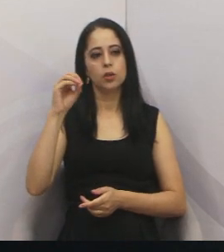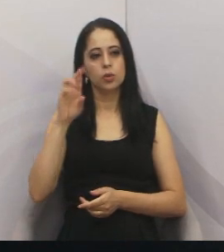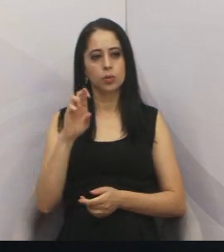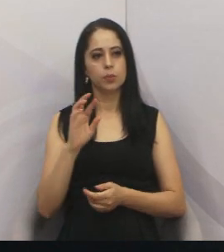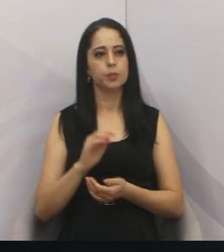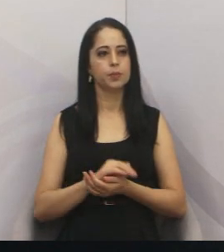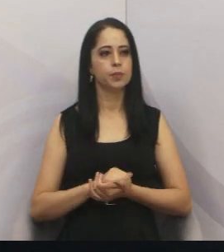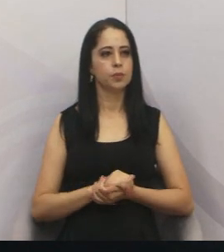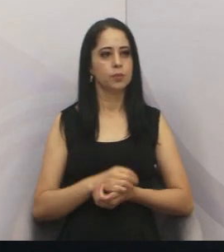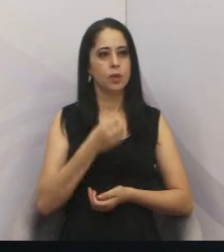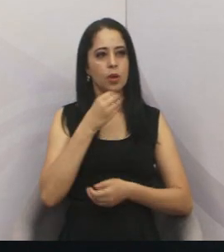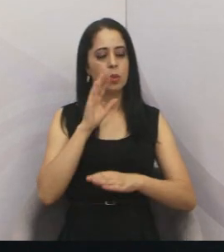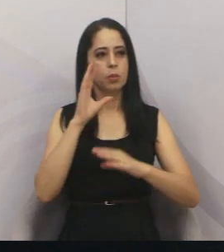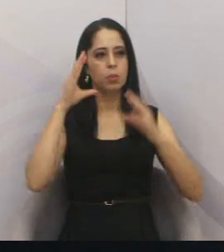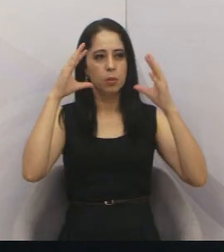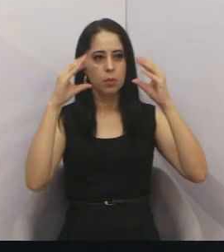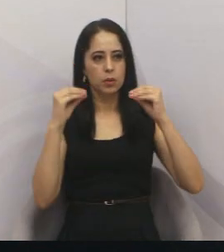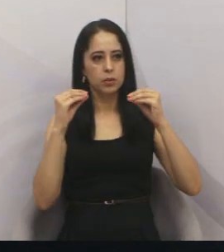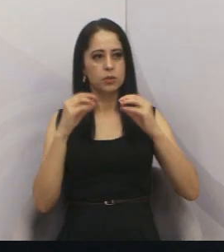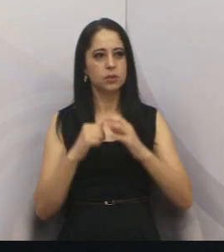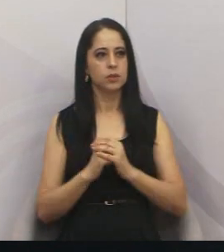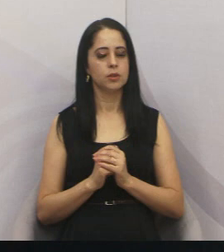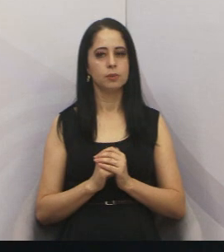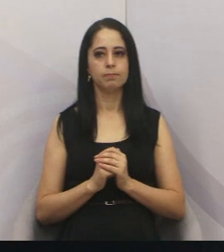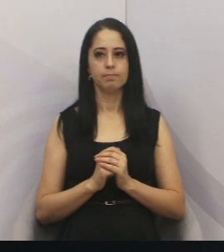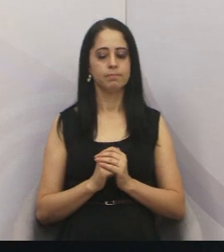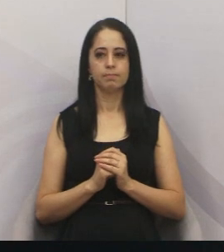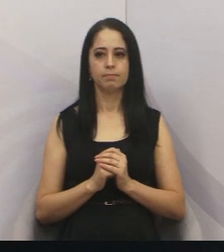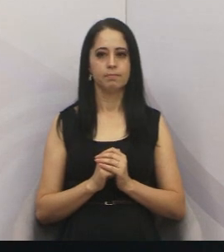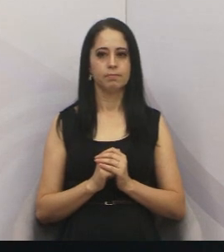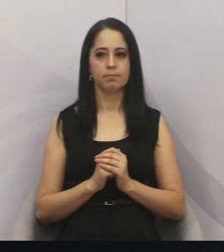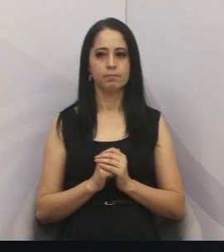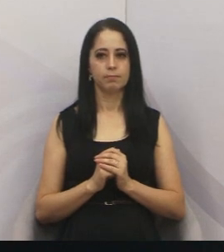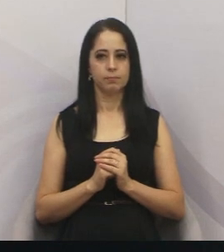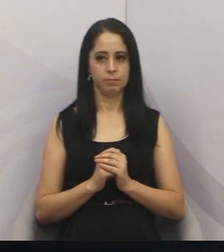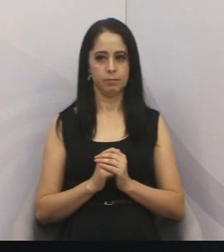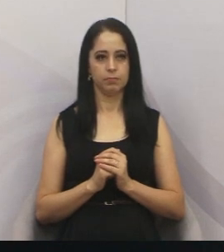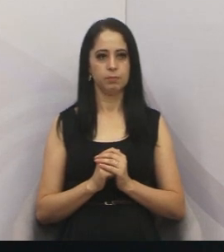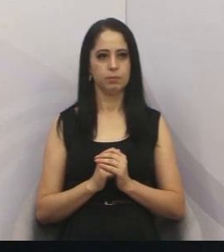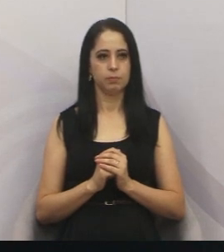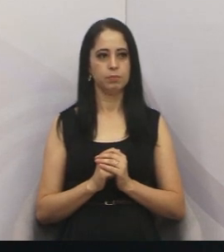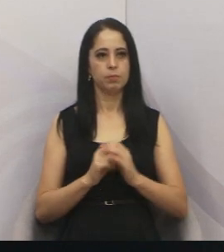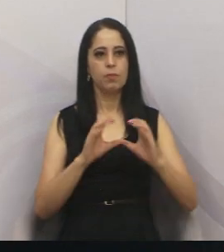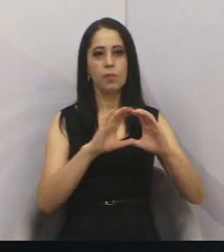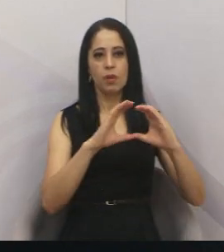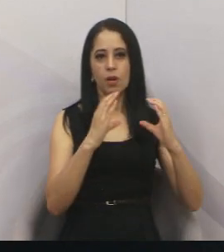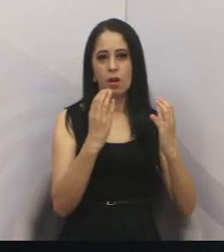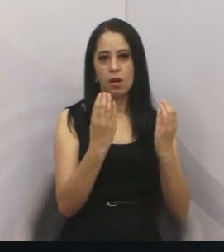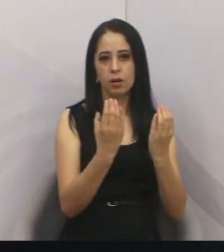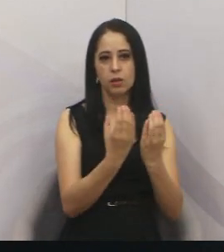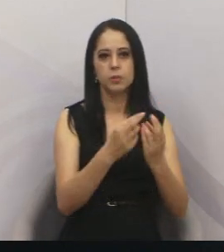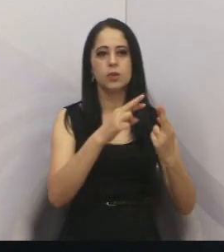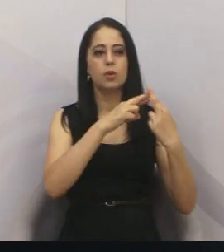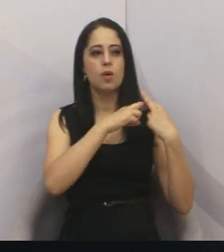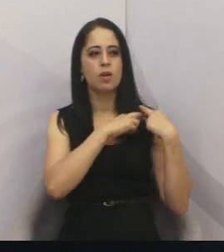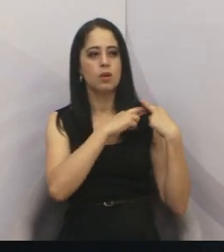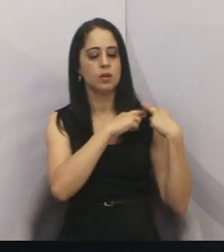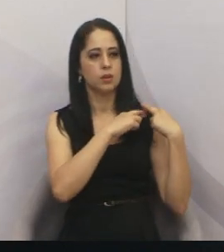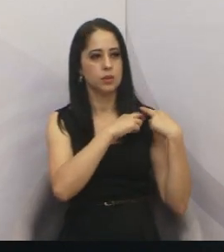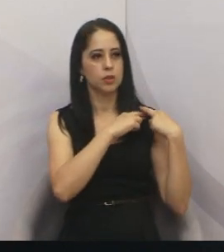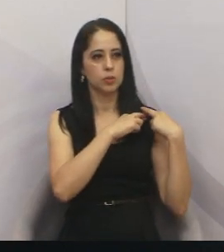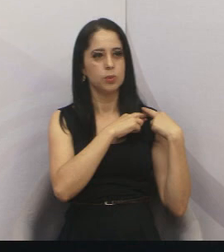Boa noite a todos. A Comissão Eleitoral, responsável pela condução do processo eleitoral